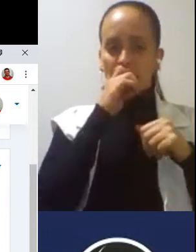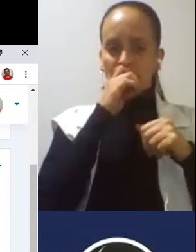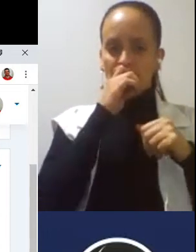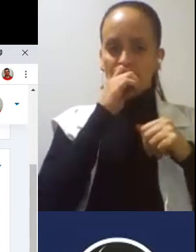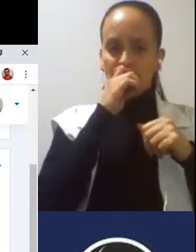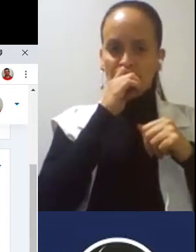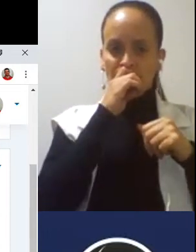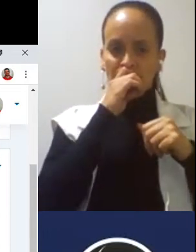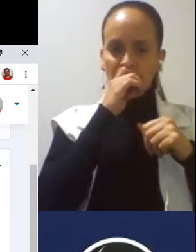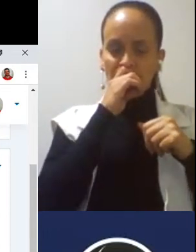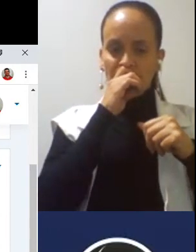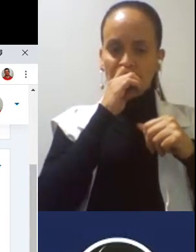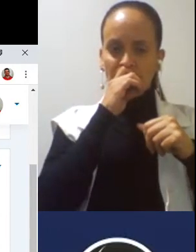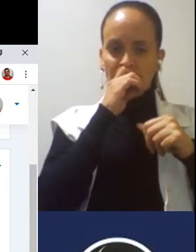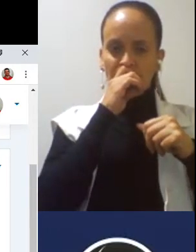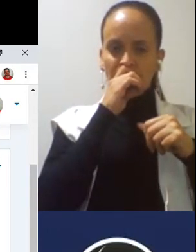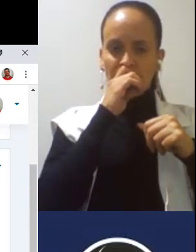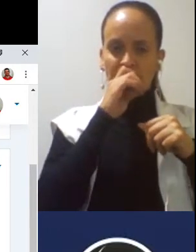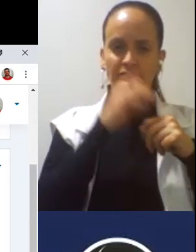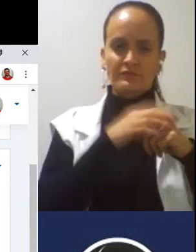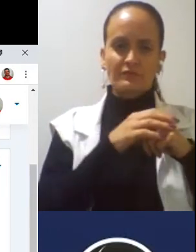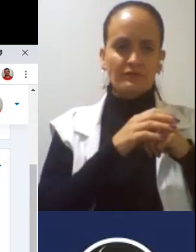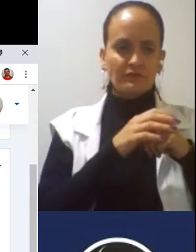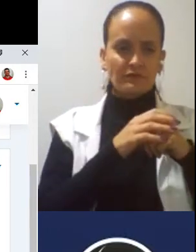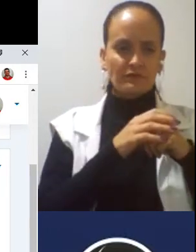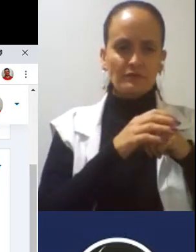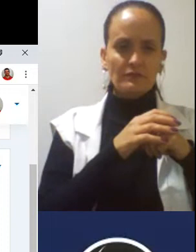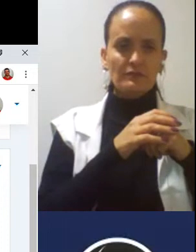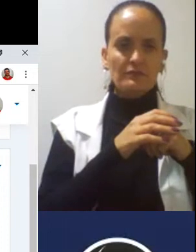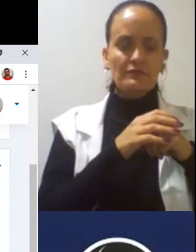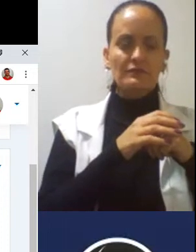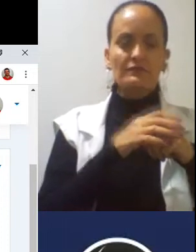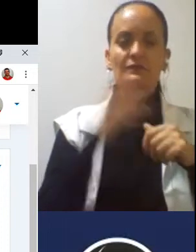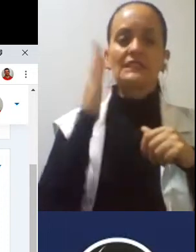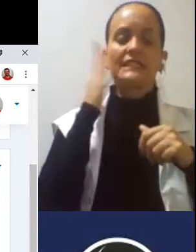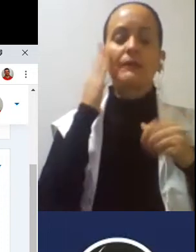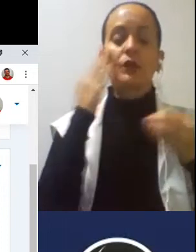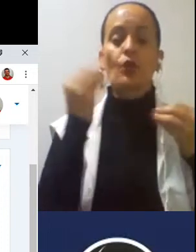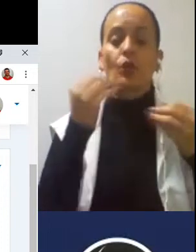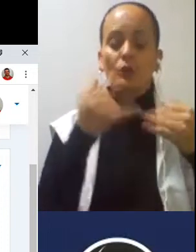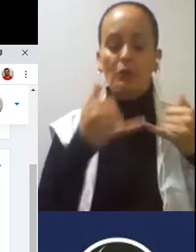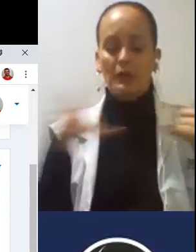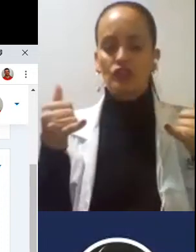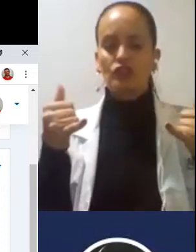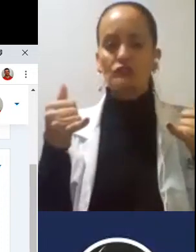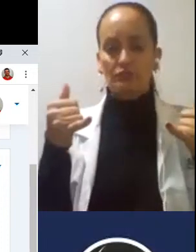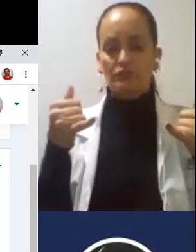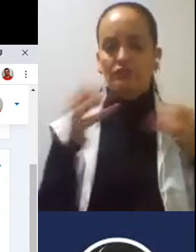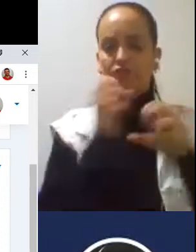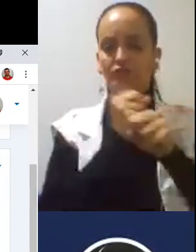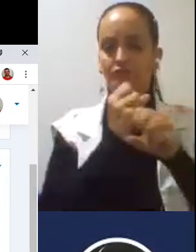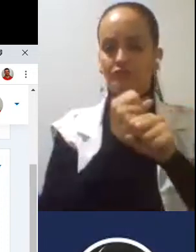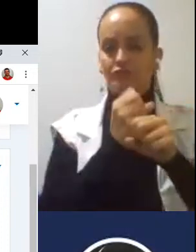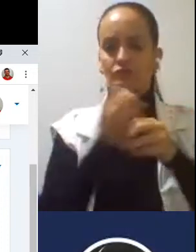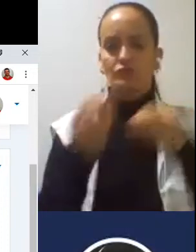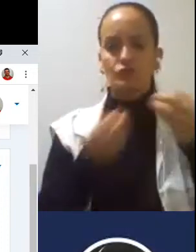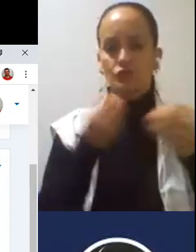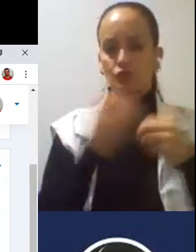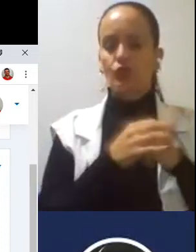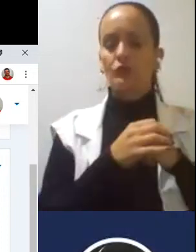com relação à corrente elétrica. Ó. Como medir corrente elétrica? Cadê? Medindo corrente elétrica. Que eu